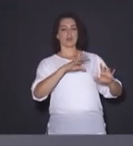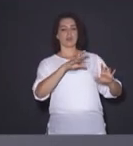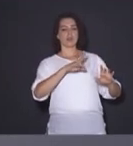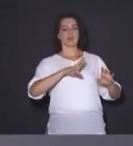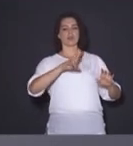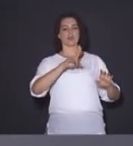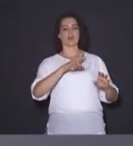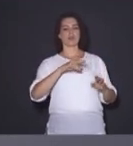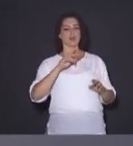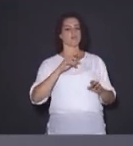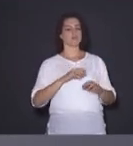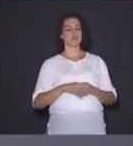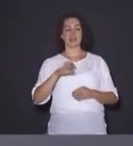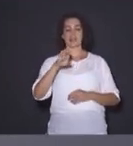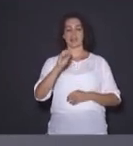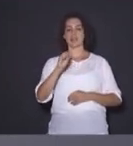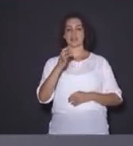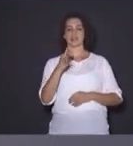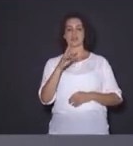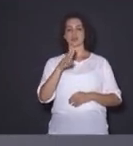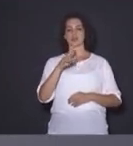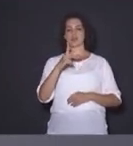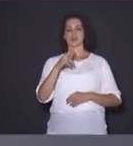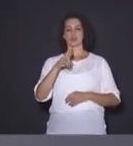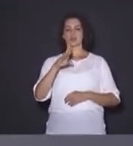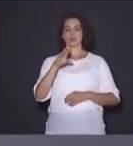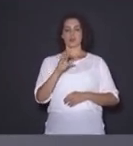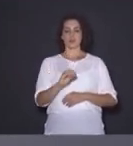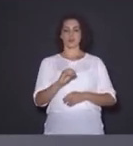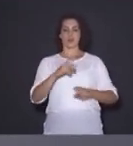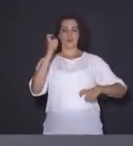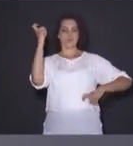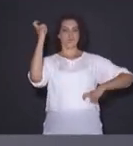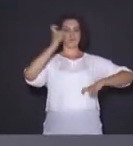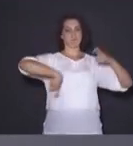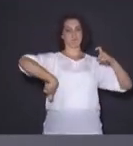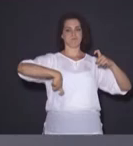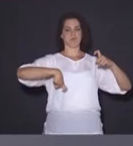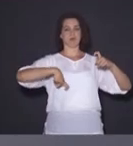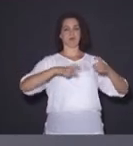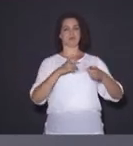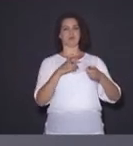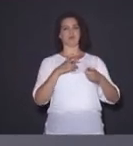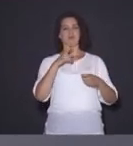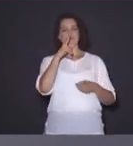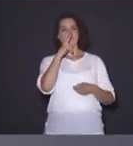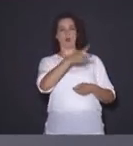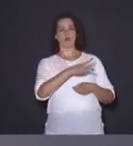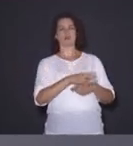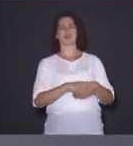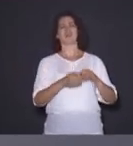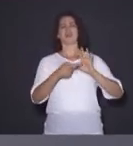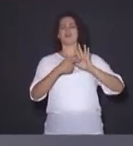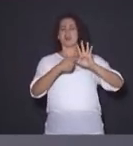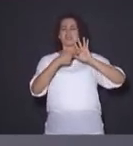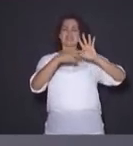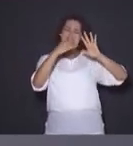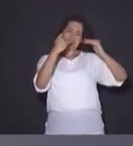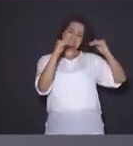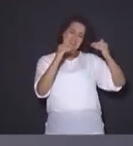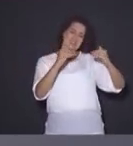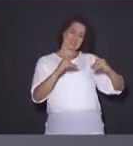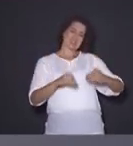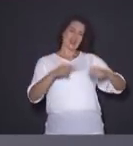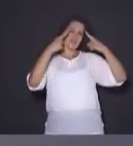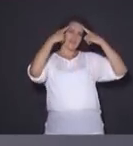usp após o estupro de aluna estudantis da ueg reclamam do evento a festa com bebida a lula é espancado em calourada do campus